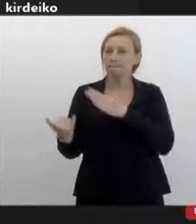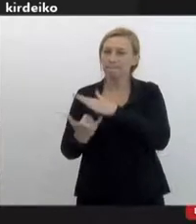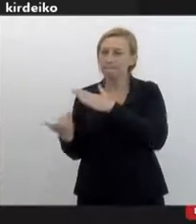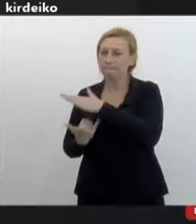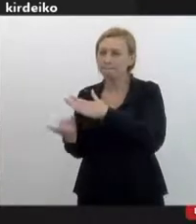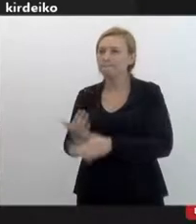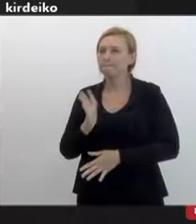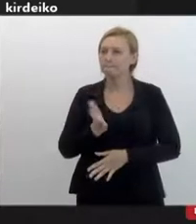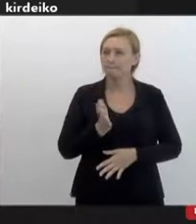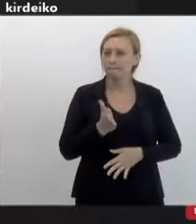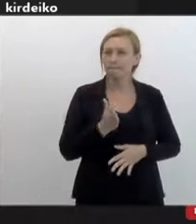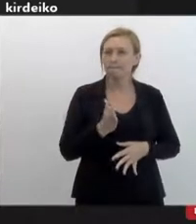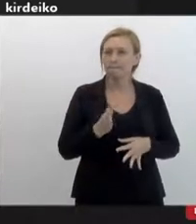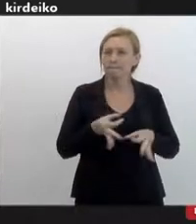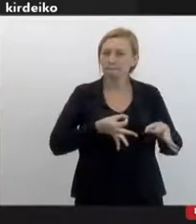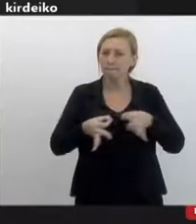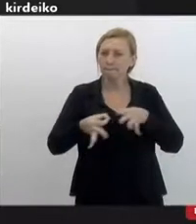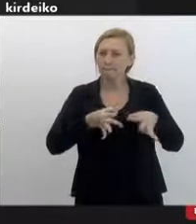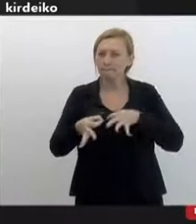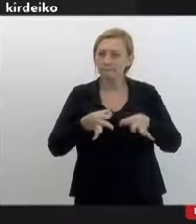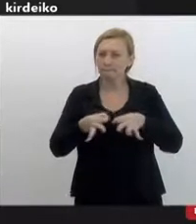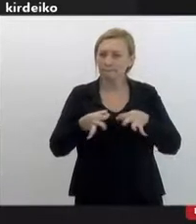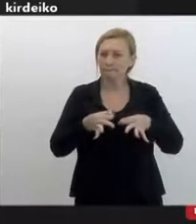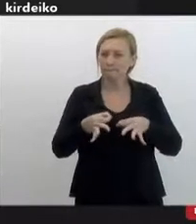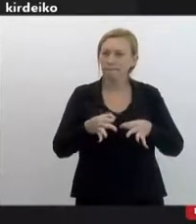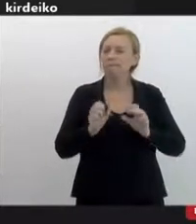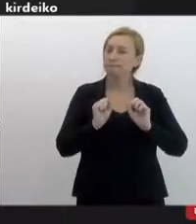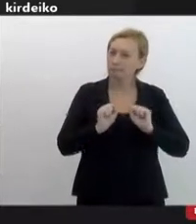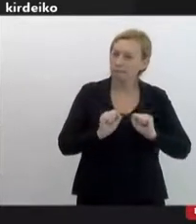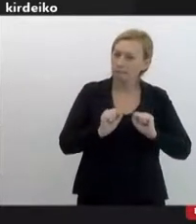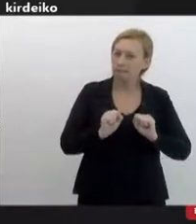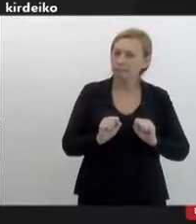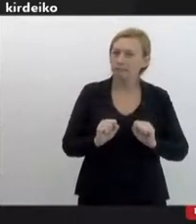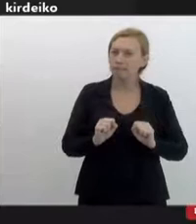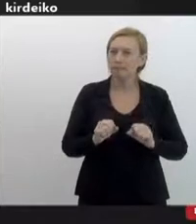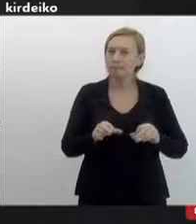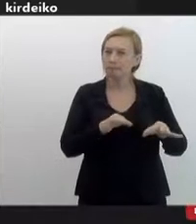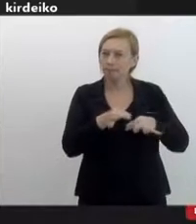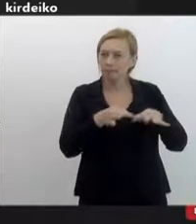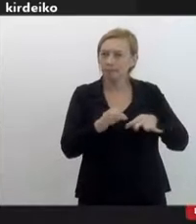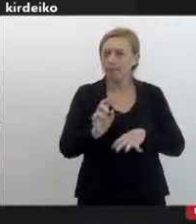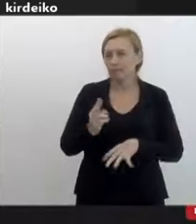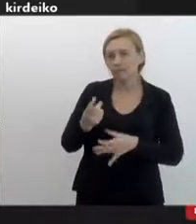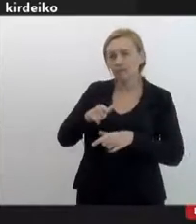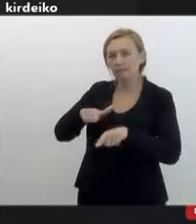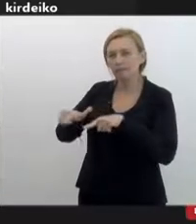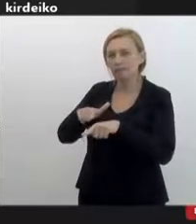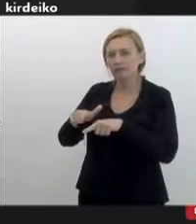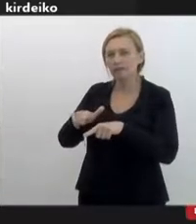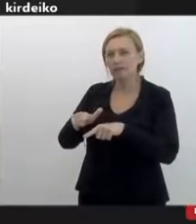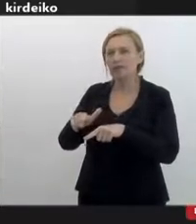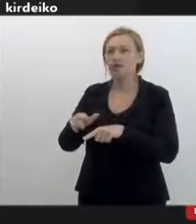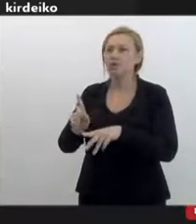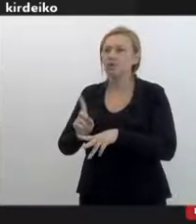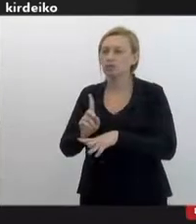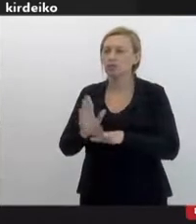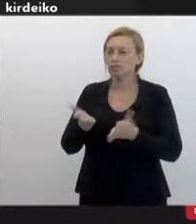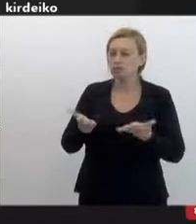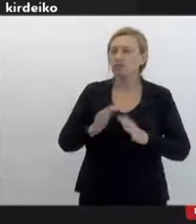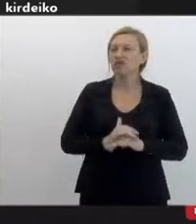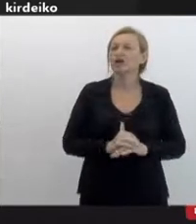instituições afinadas, né, para o que pode ser feito ou não dentro de uma transação tributária nesse sentido.